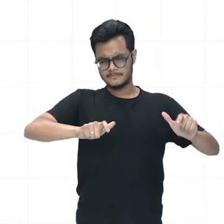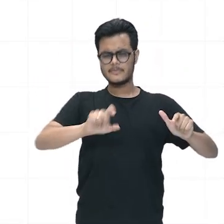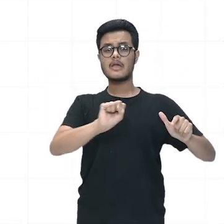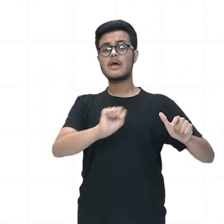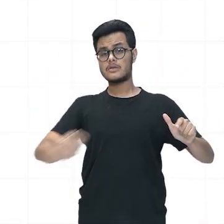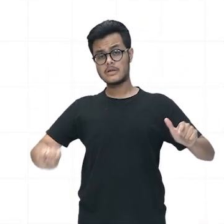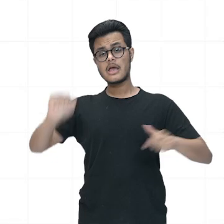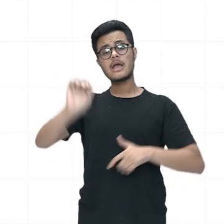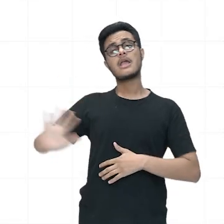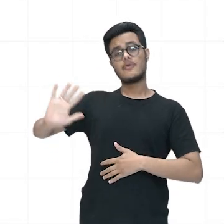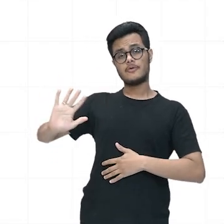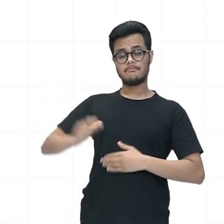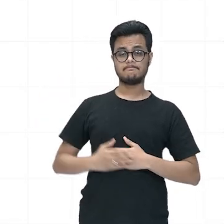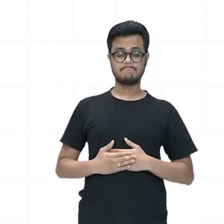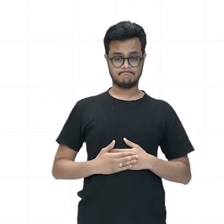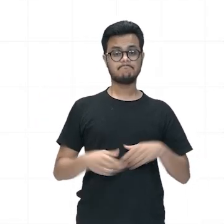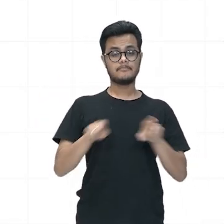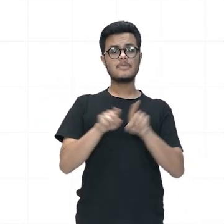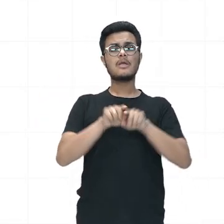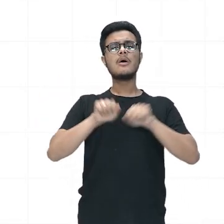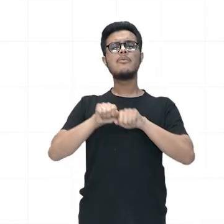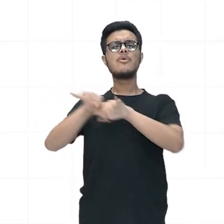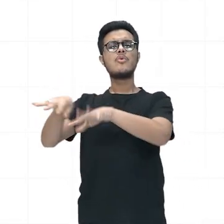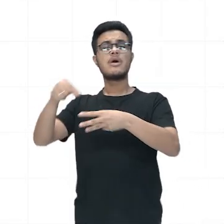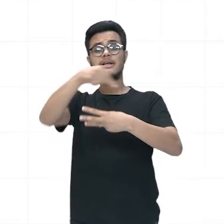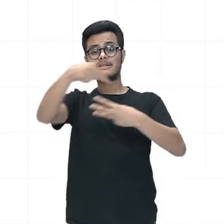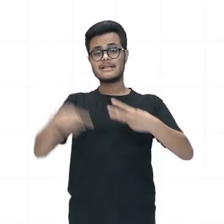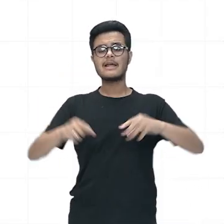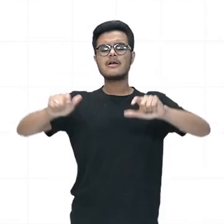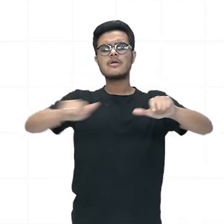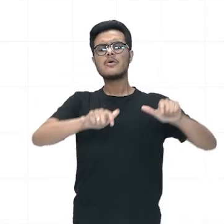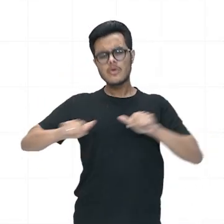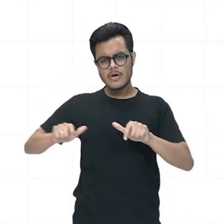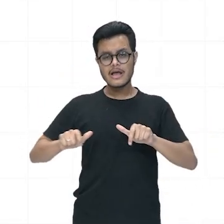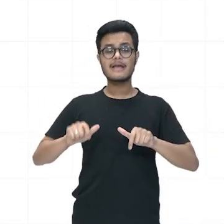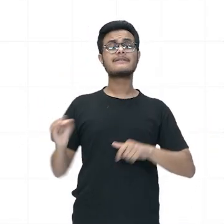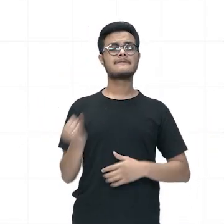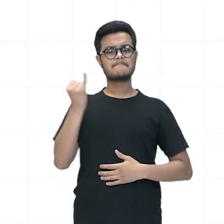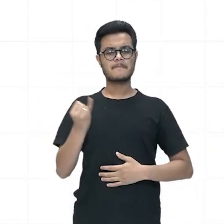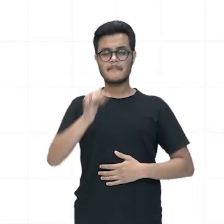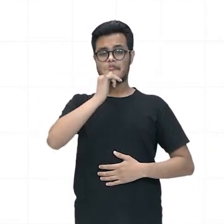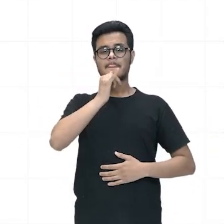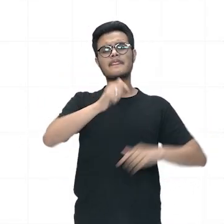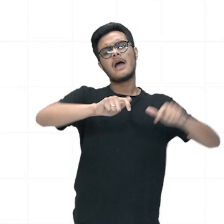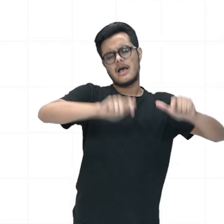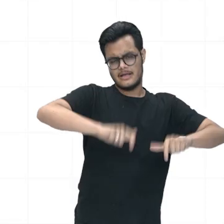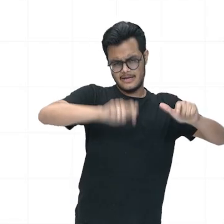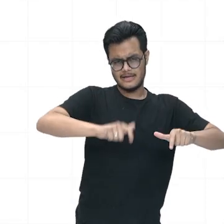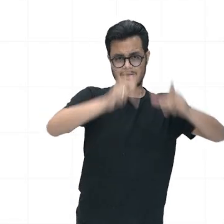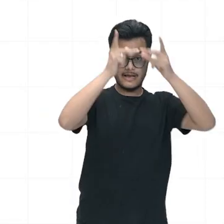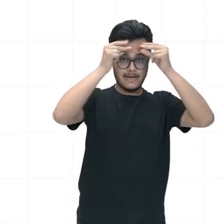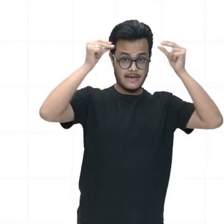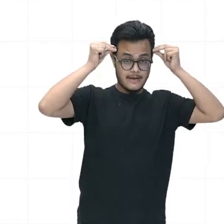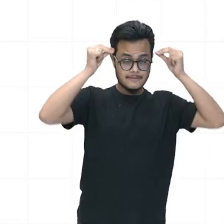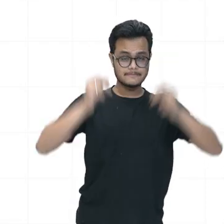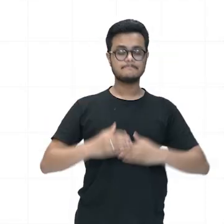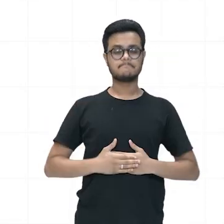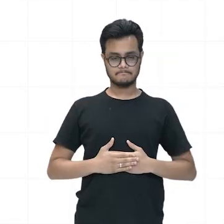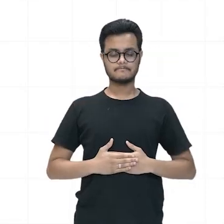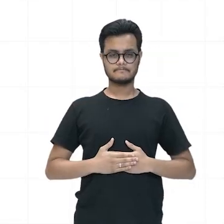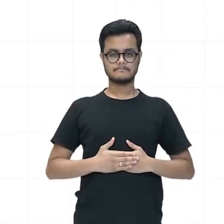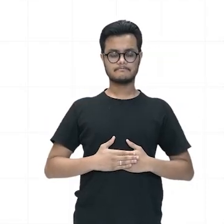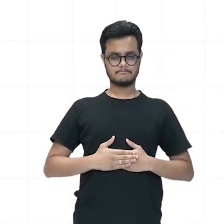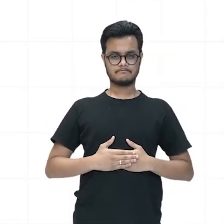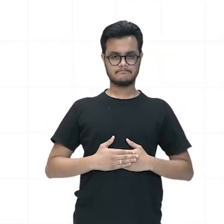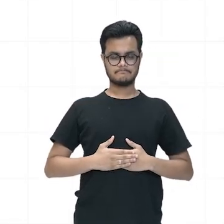da Europa e abrangia três importantes regiões. A Grécia continental, situada ao sul